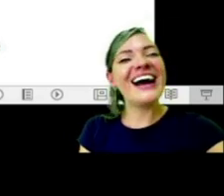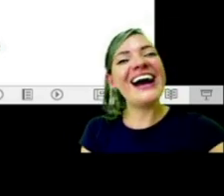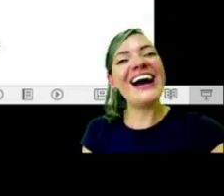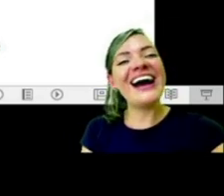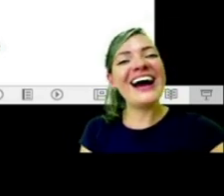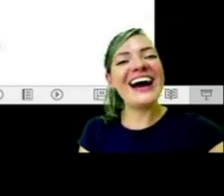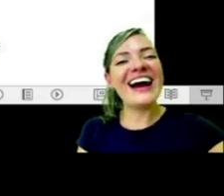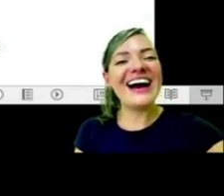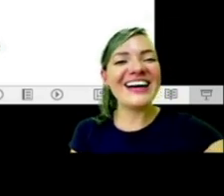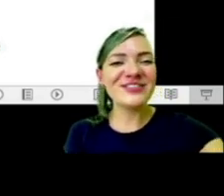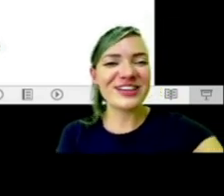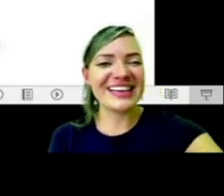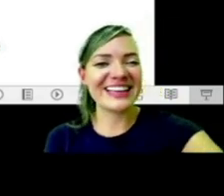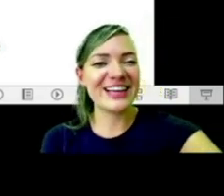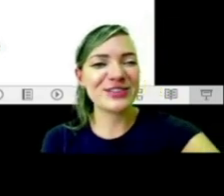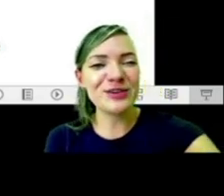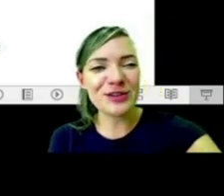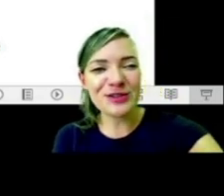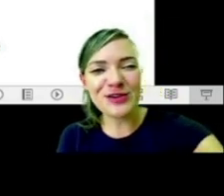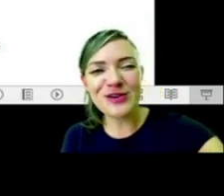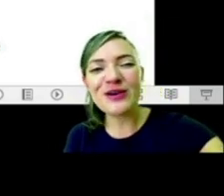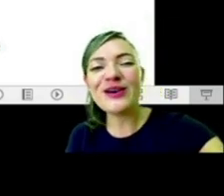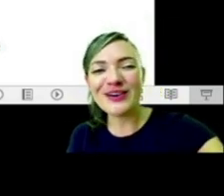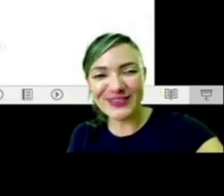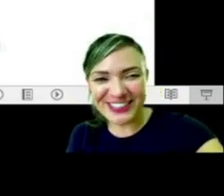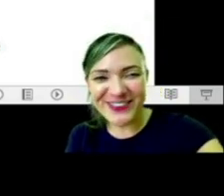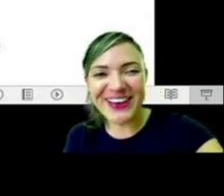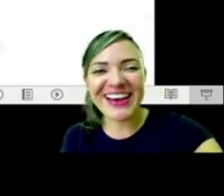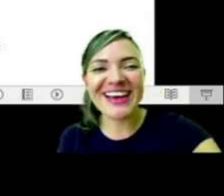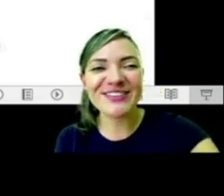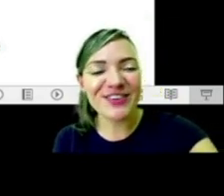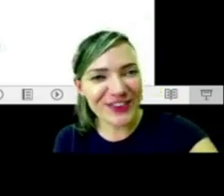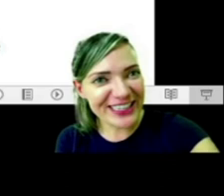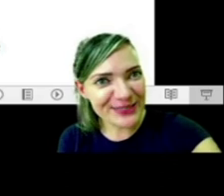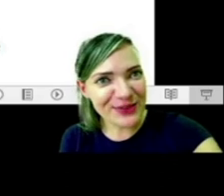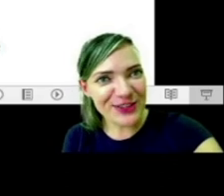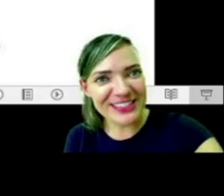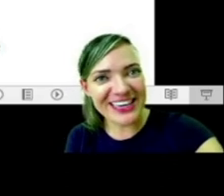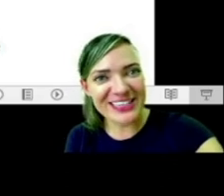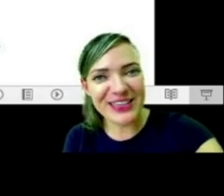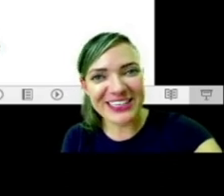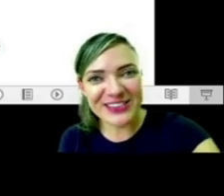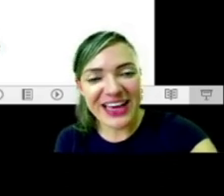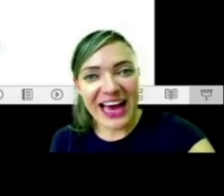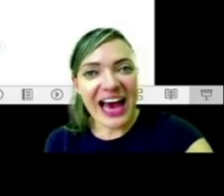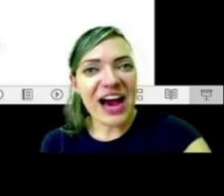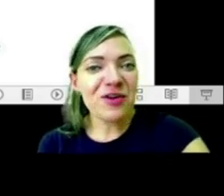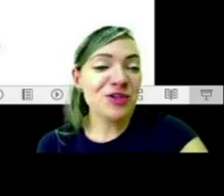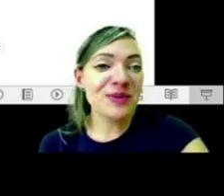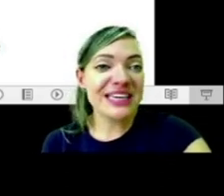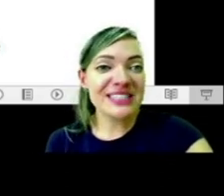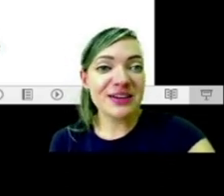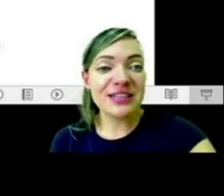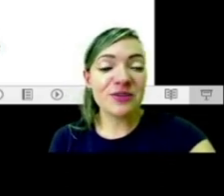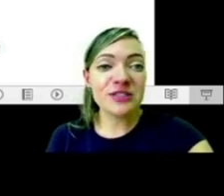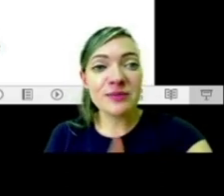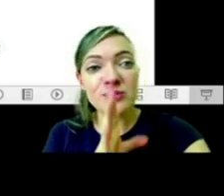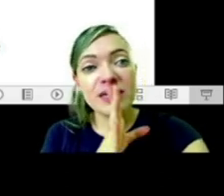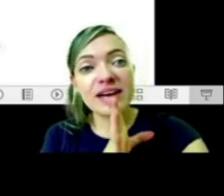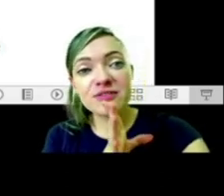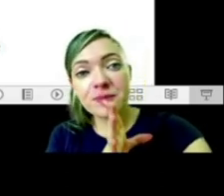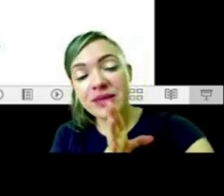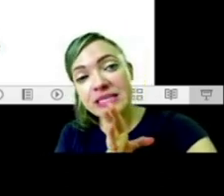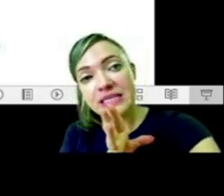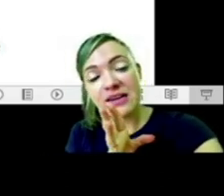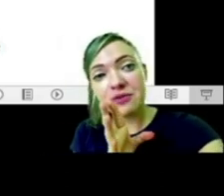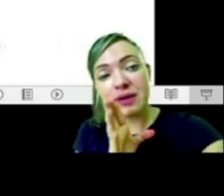letra A de A. Eu vou acertar tudo. Muito bem, tô feliz por vocês, meninos. A última questão, então, nós temos